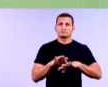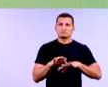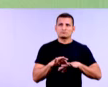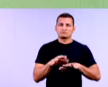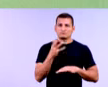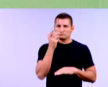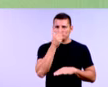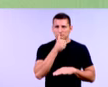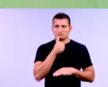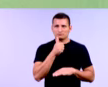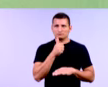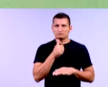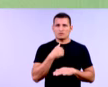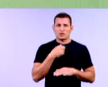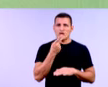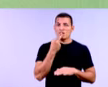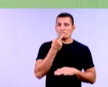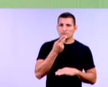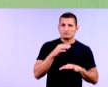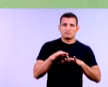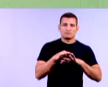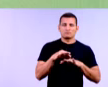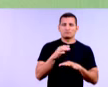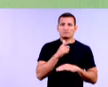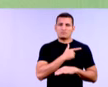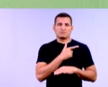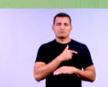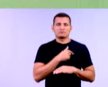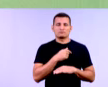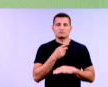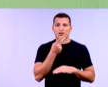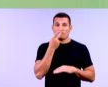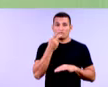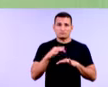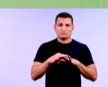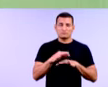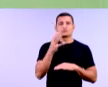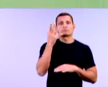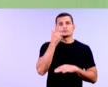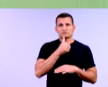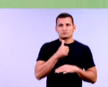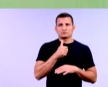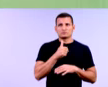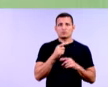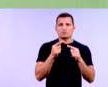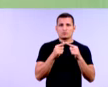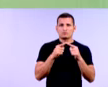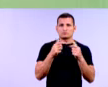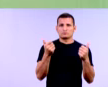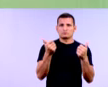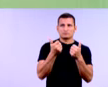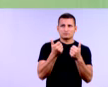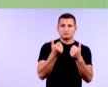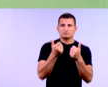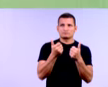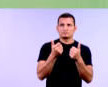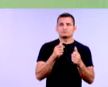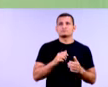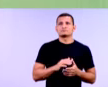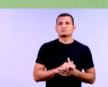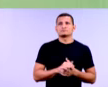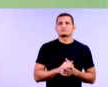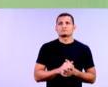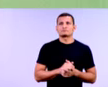é feia. Eu estou dizendo que o anel é bonito, certo? Concordando com quem está mais Com quem está próximo. perto. E agora? Certíssimo. Rio